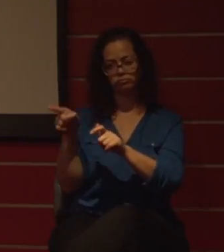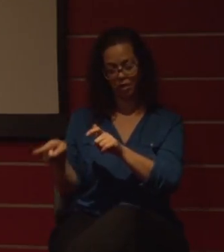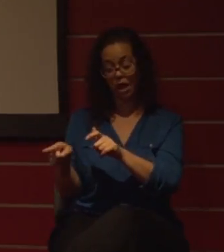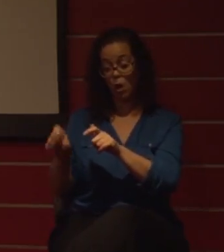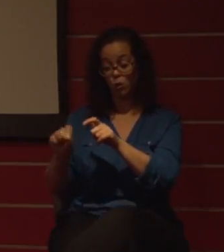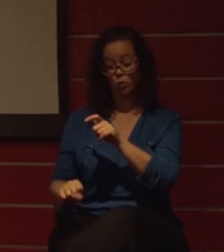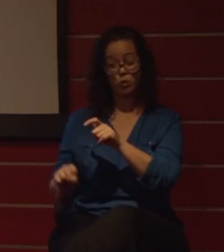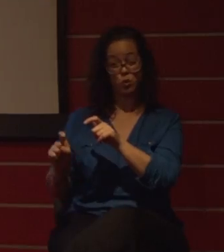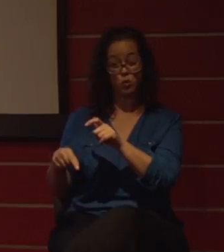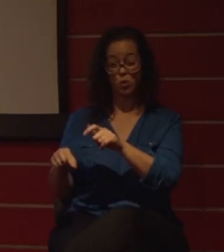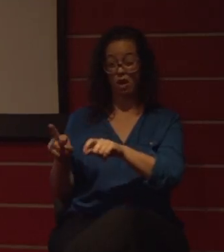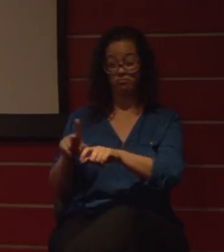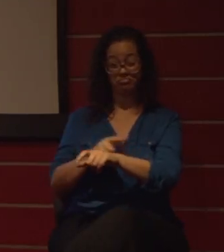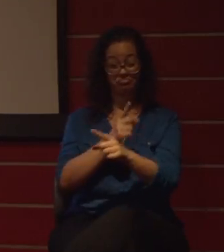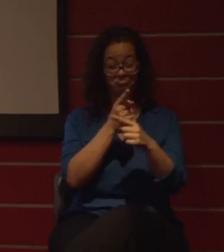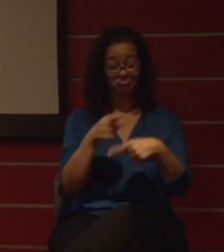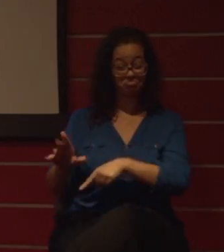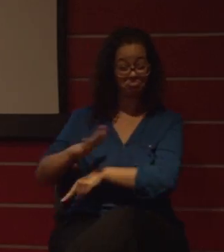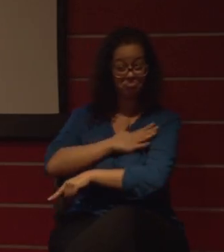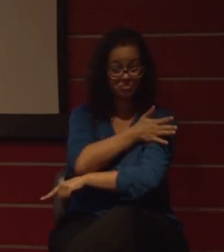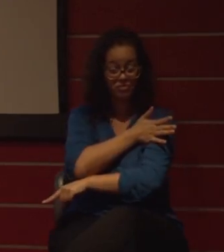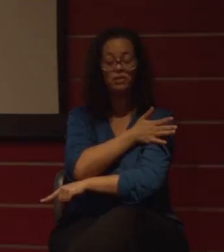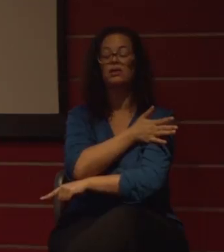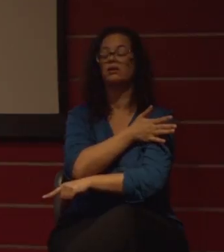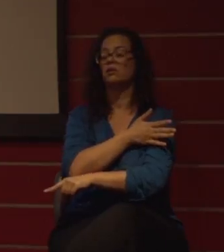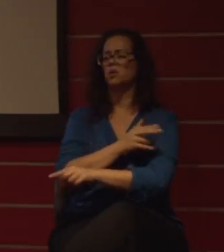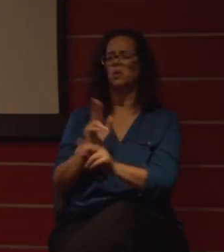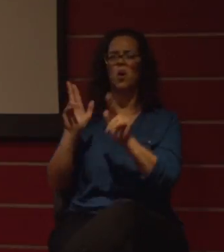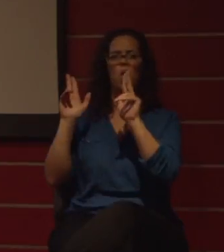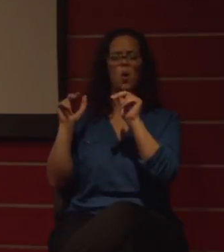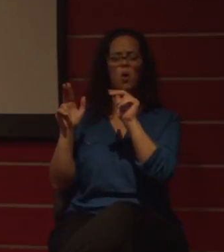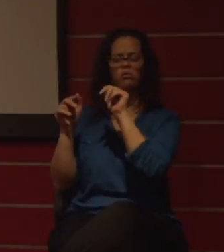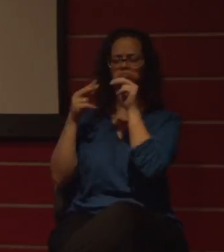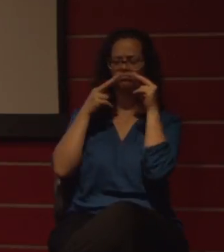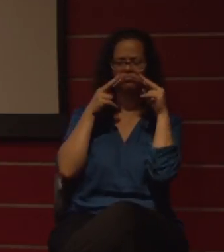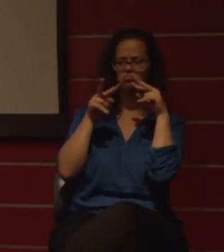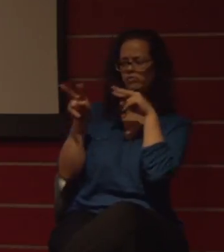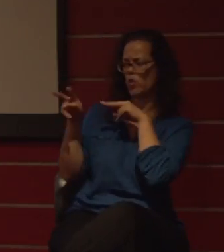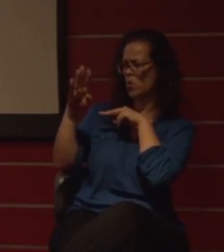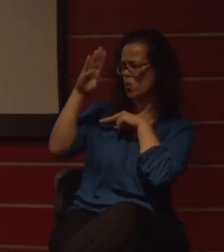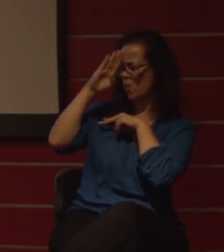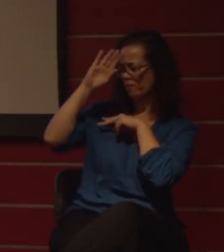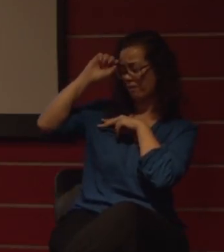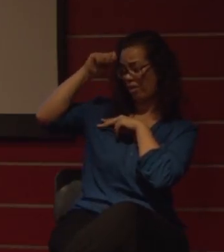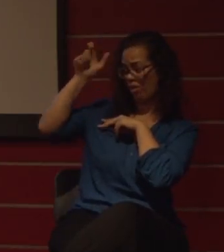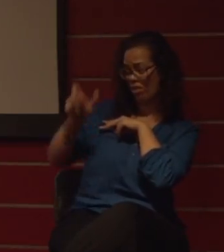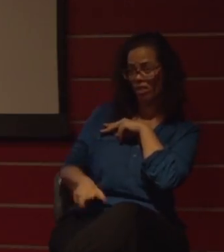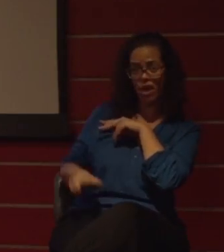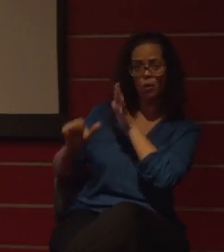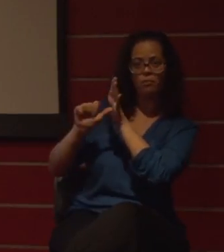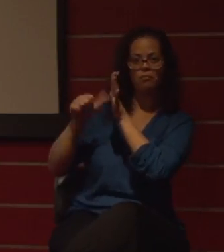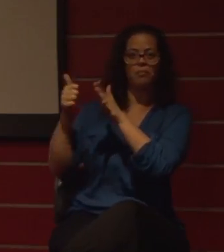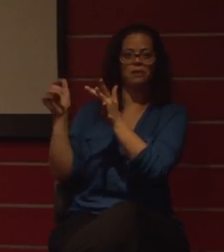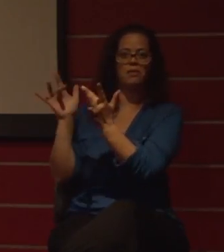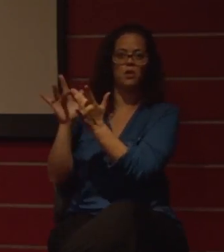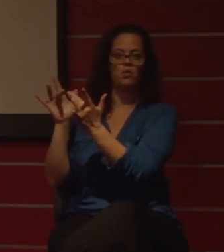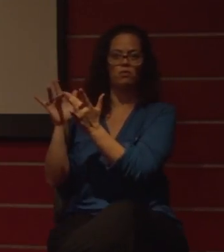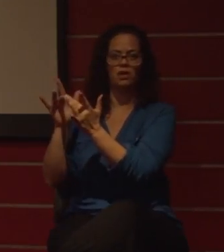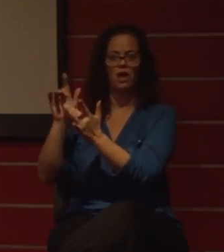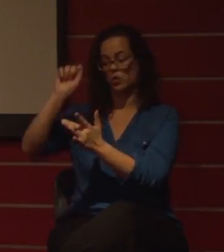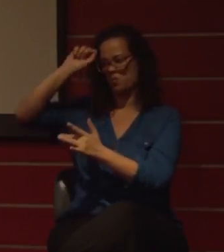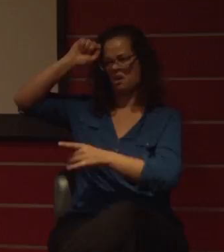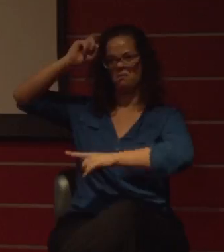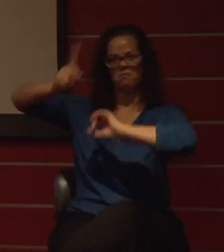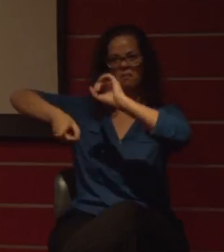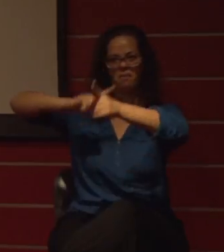racista né extremamente racista nunca tinham visto um oficial negro né alguém que um negro que mandasse